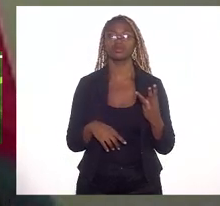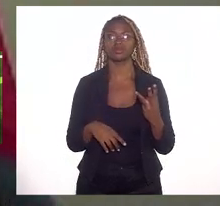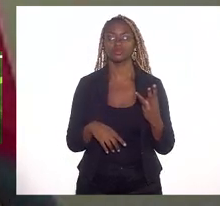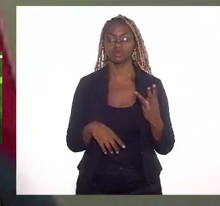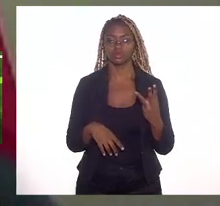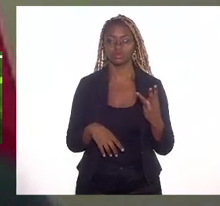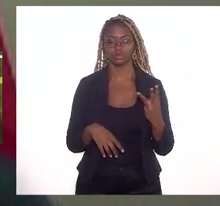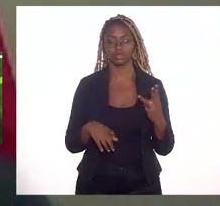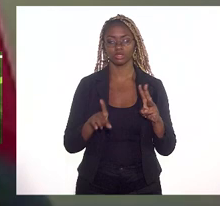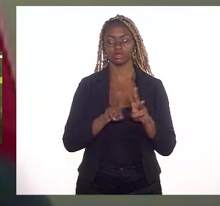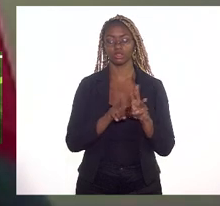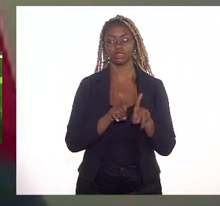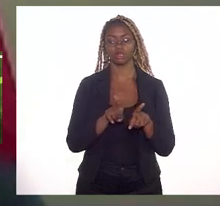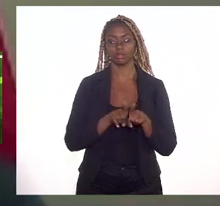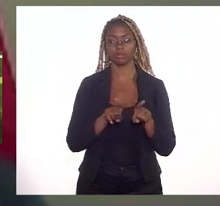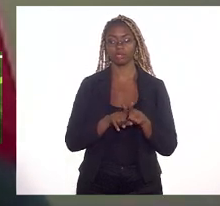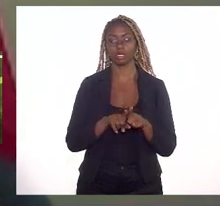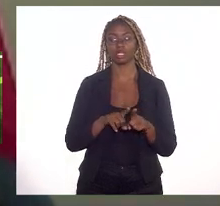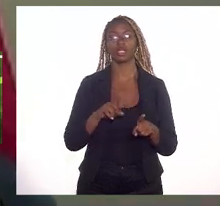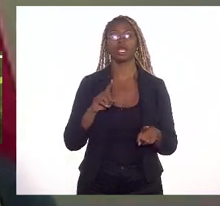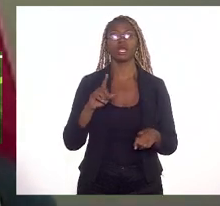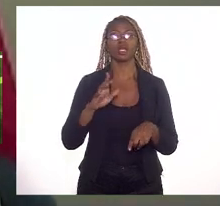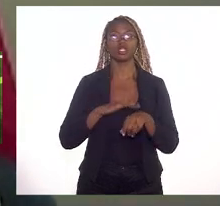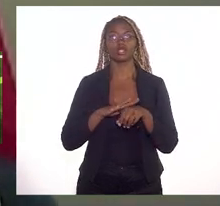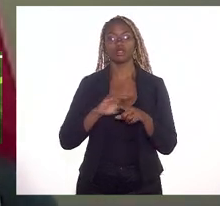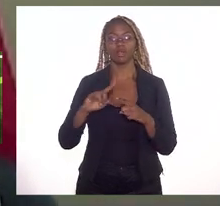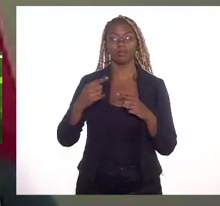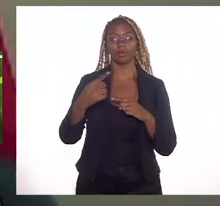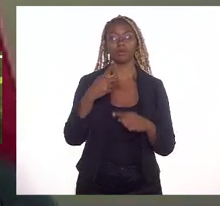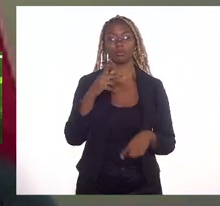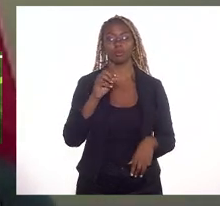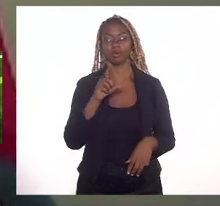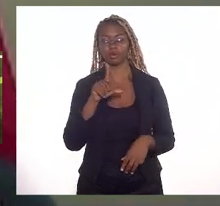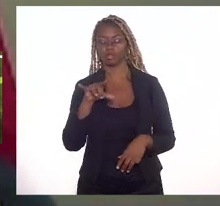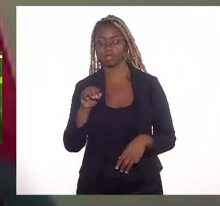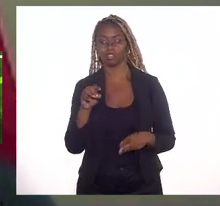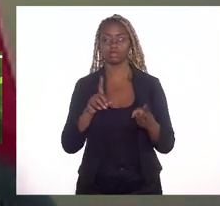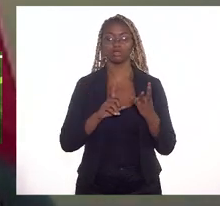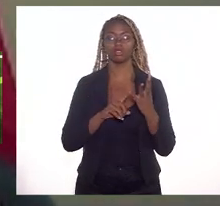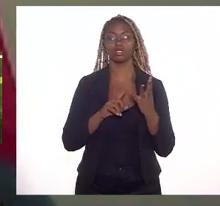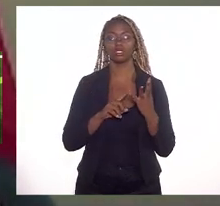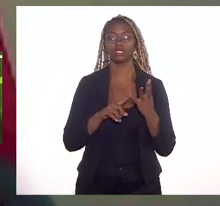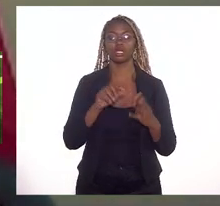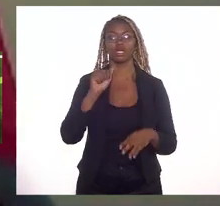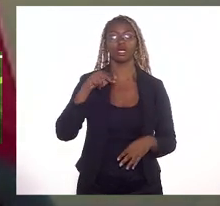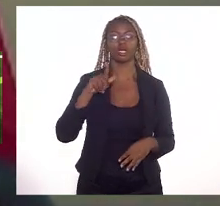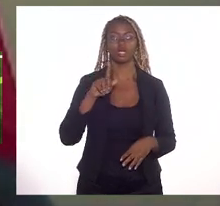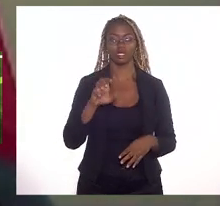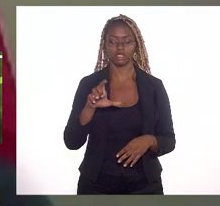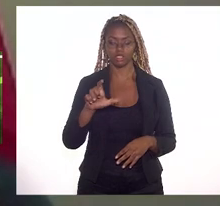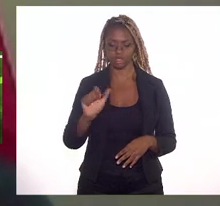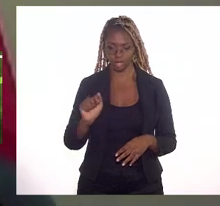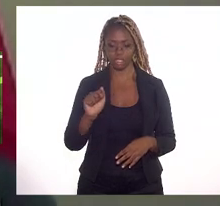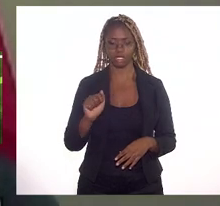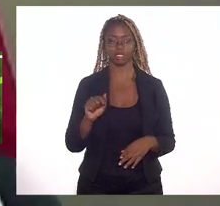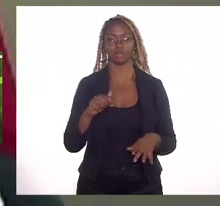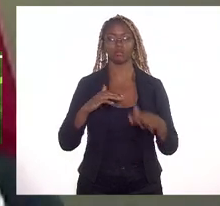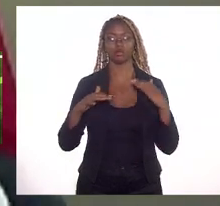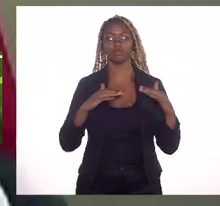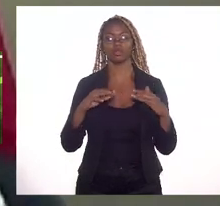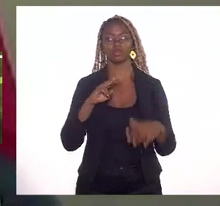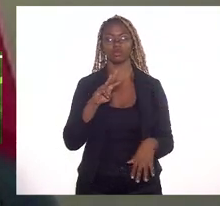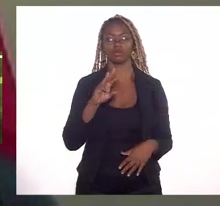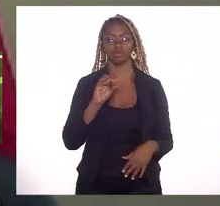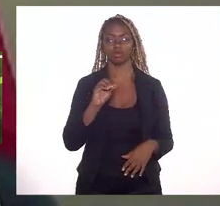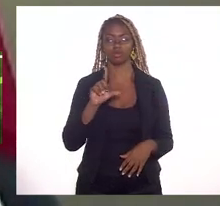a Síndrome Pós-Pólio, e a Ângela Medeiros, do Movimento Wolf,